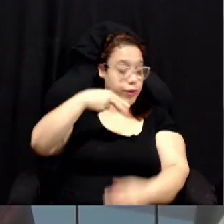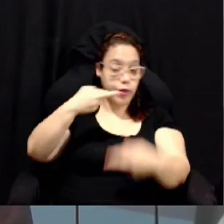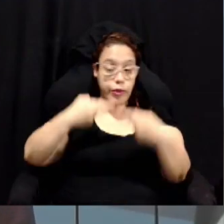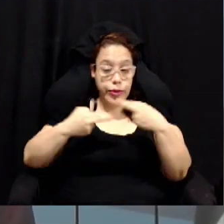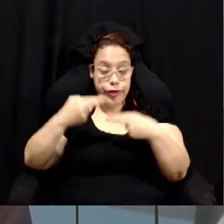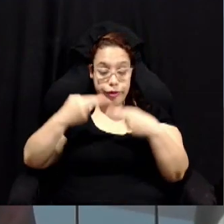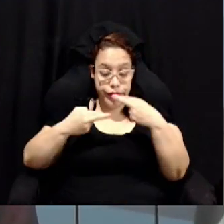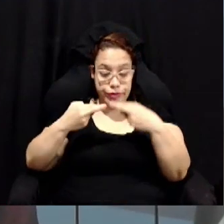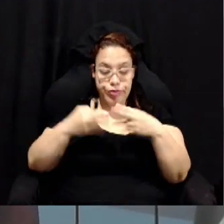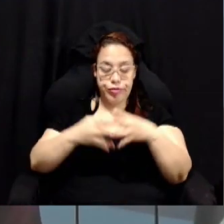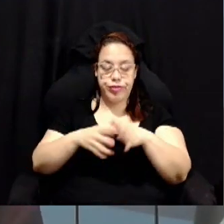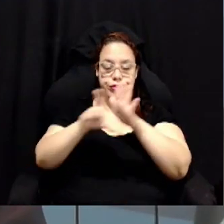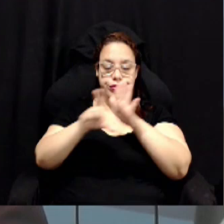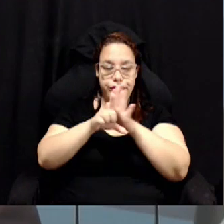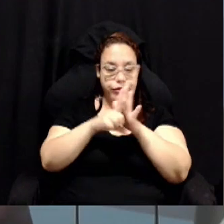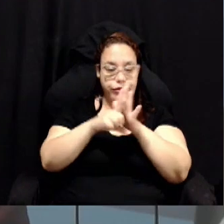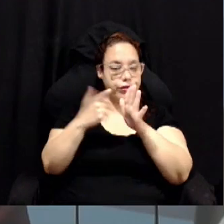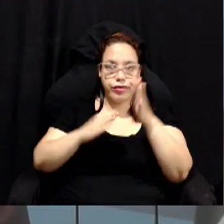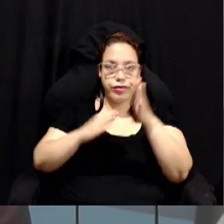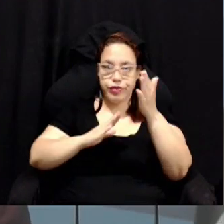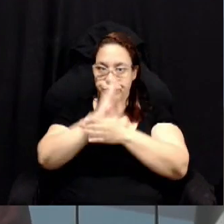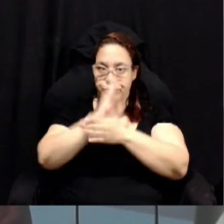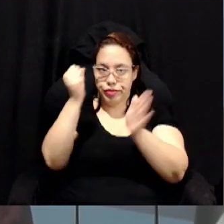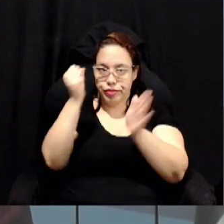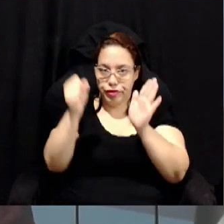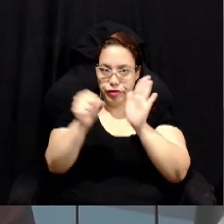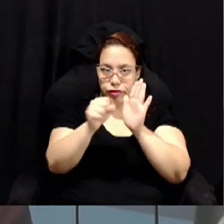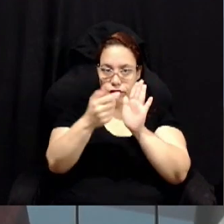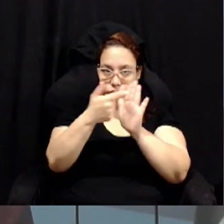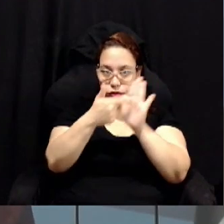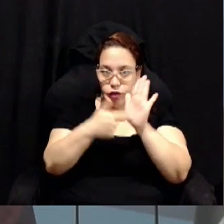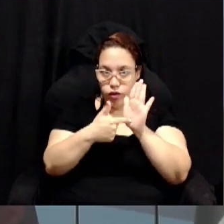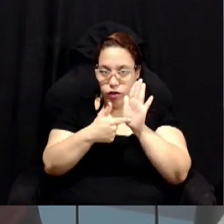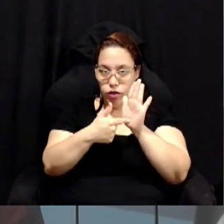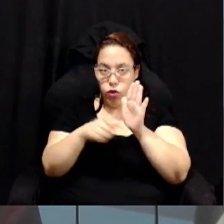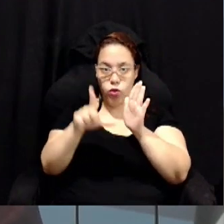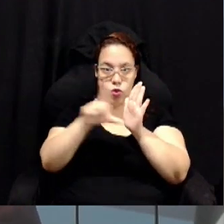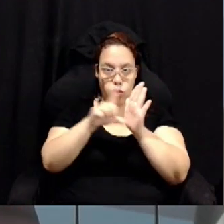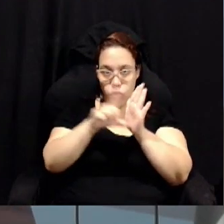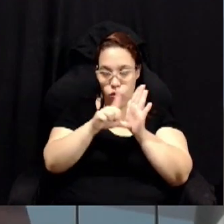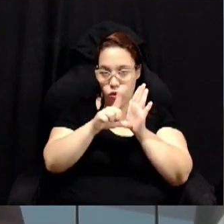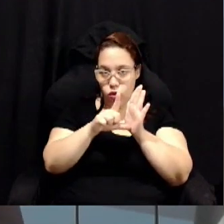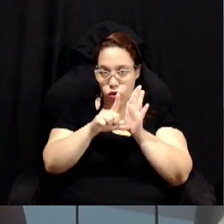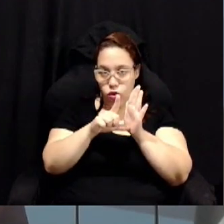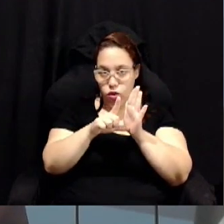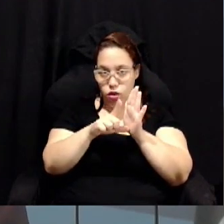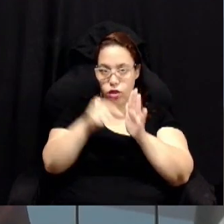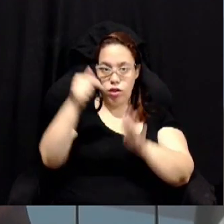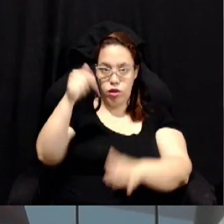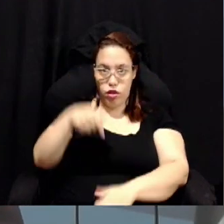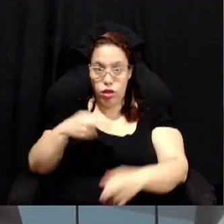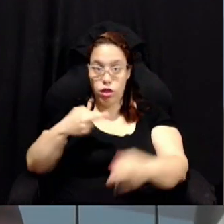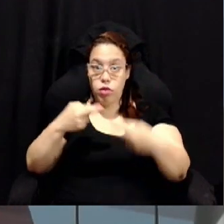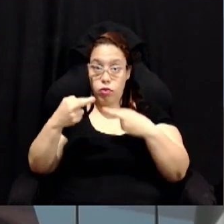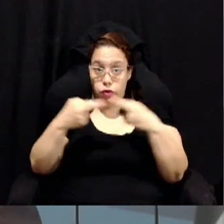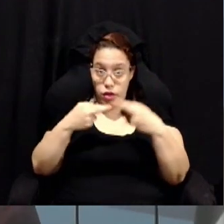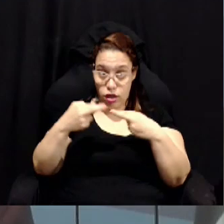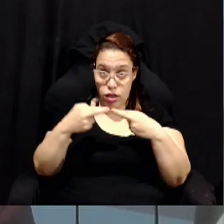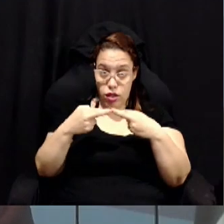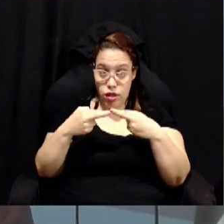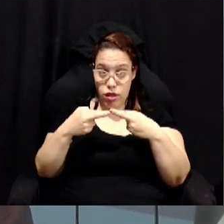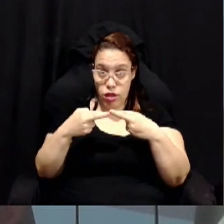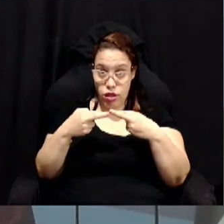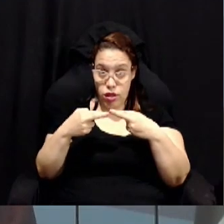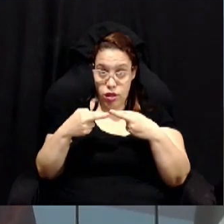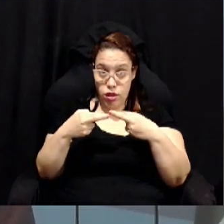As leis que não forem cumpridas por algum estabelecimento comercial ou por alguma coisa, nós estamos aqui para fiscalizar. Nossa força é fiscalizar,